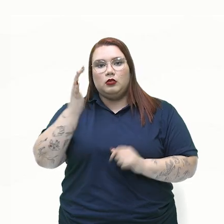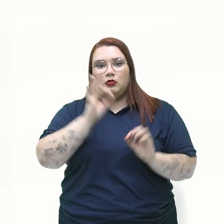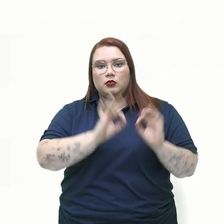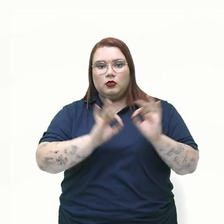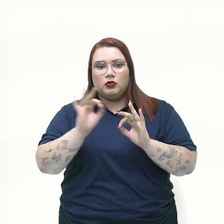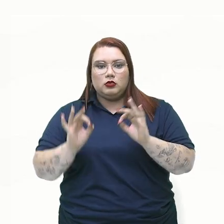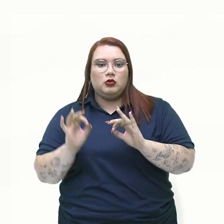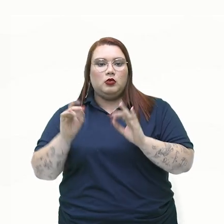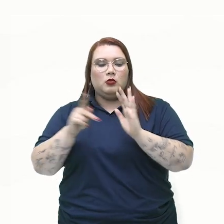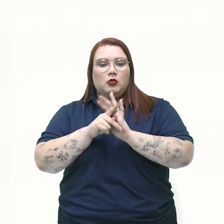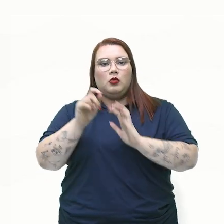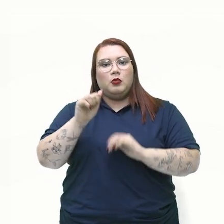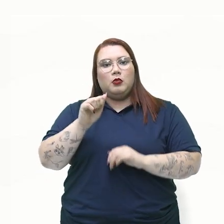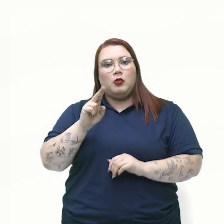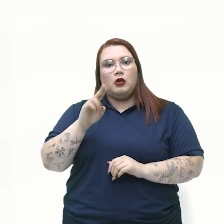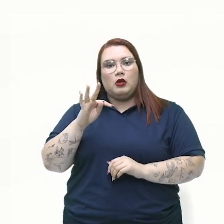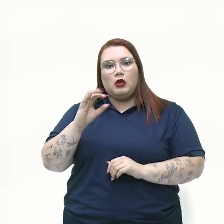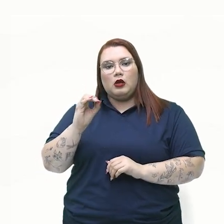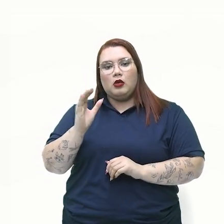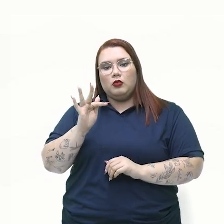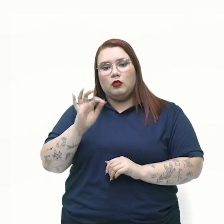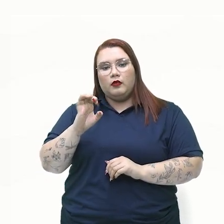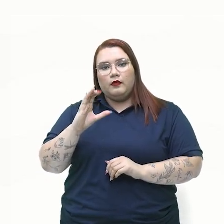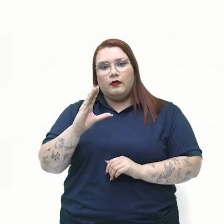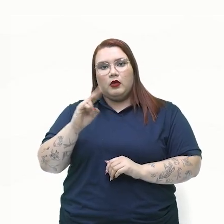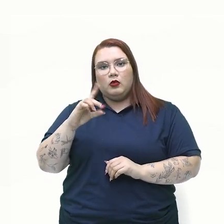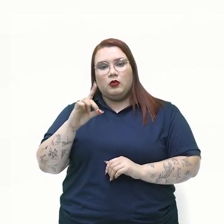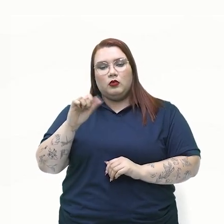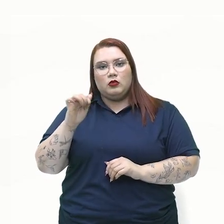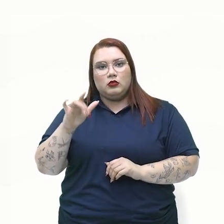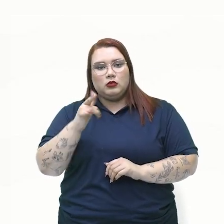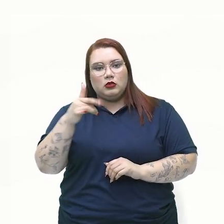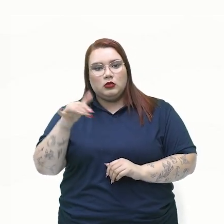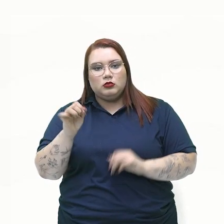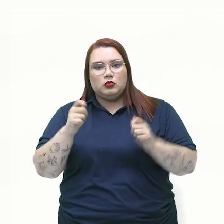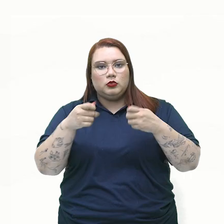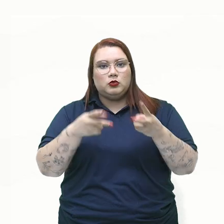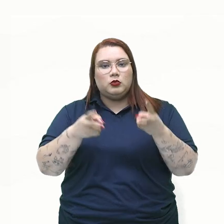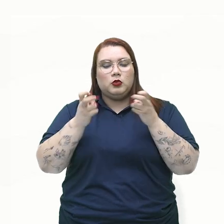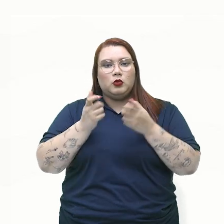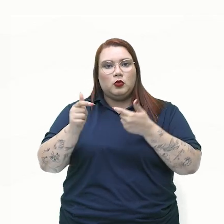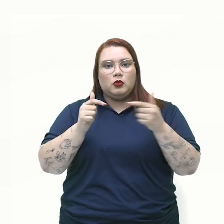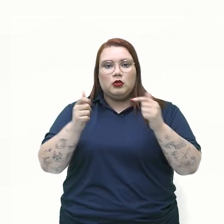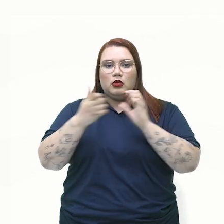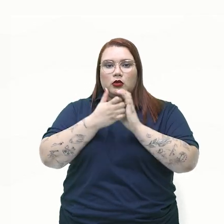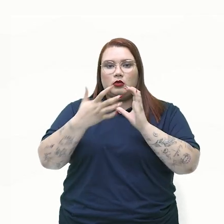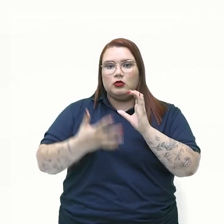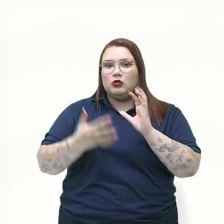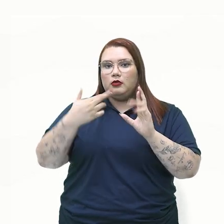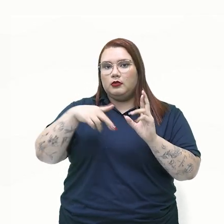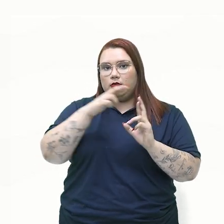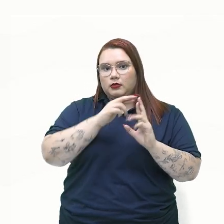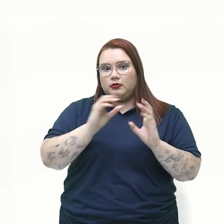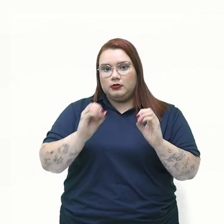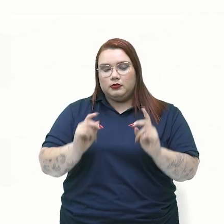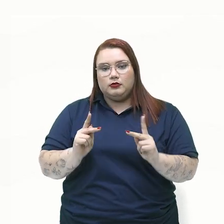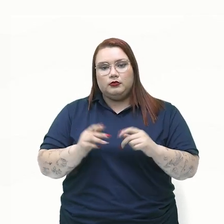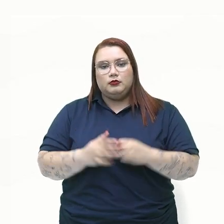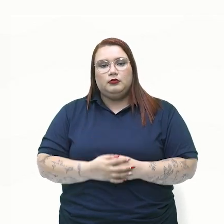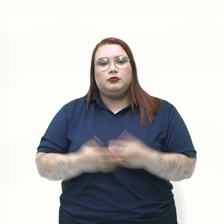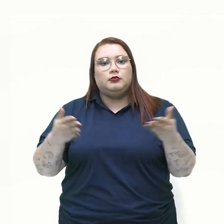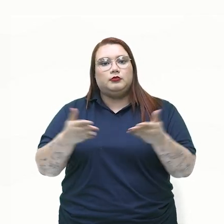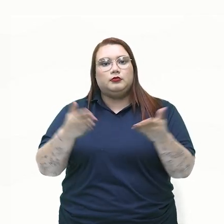ocorre o processo de autofecundação, a gente consegue observar ali outras proporções e outras características